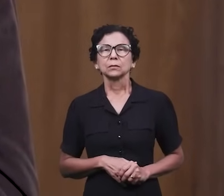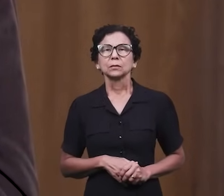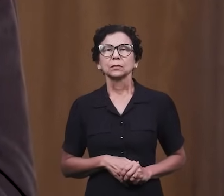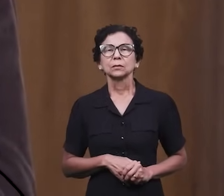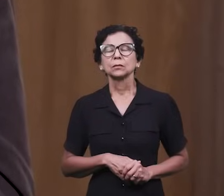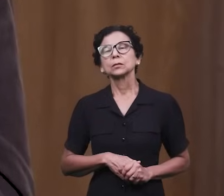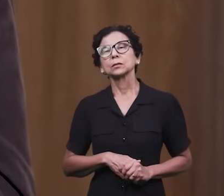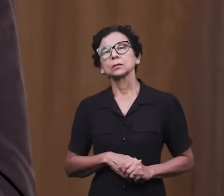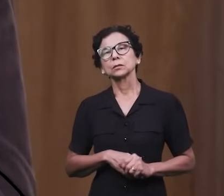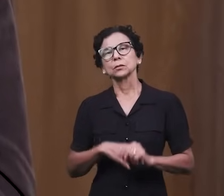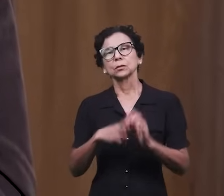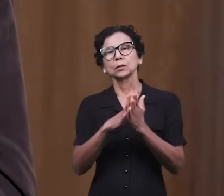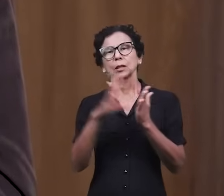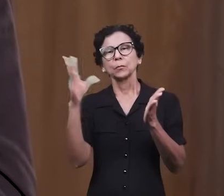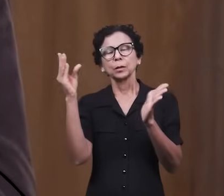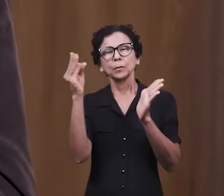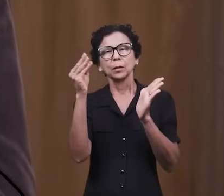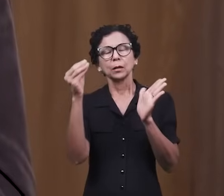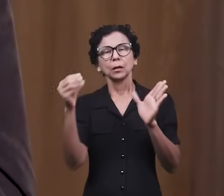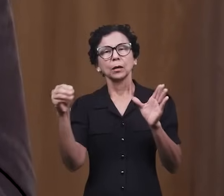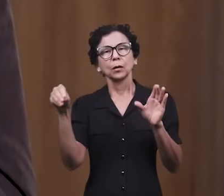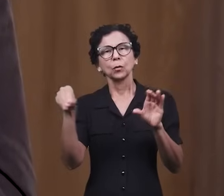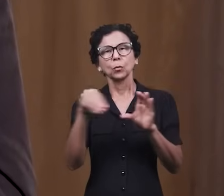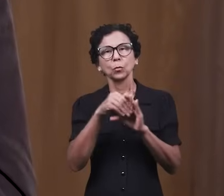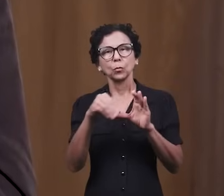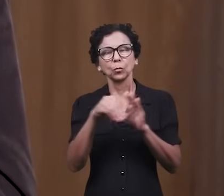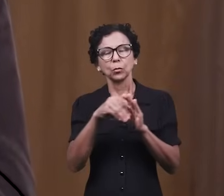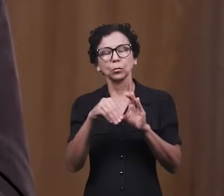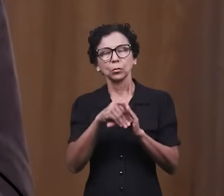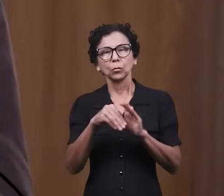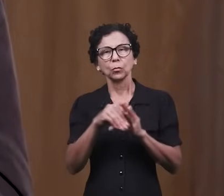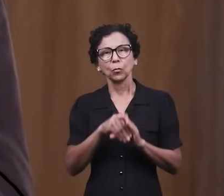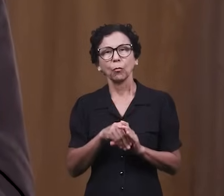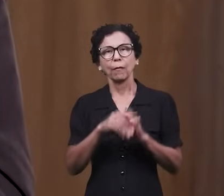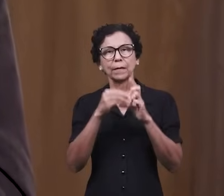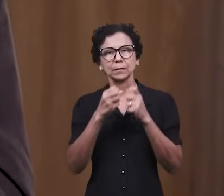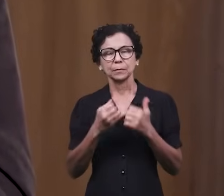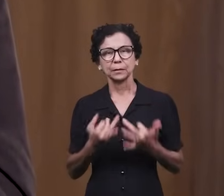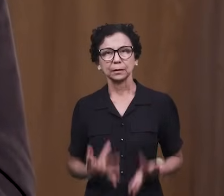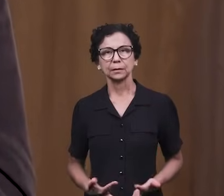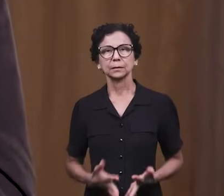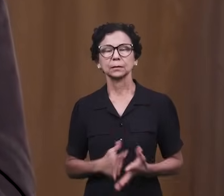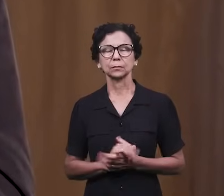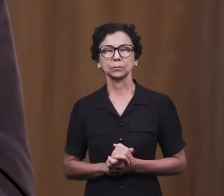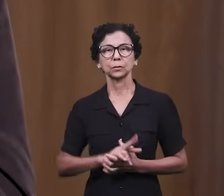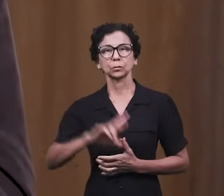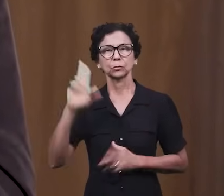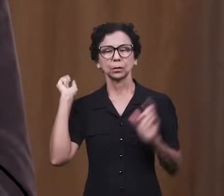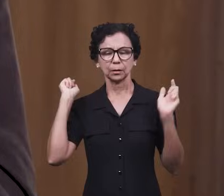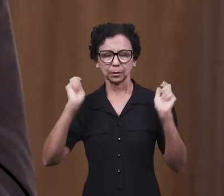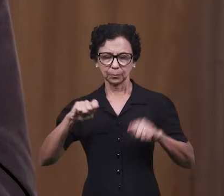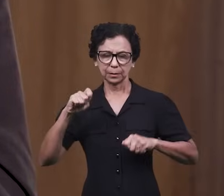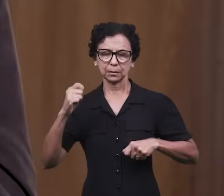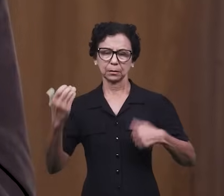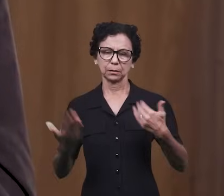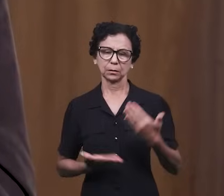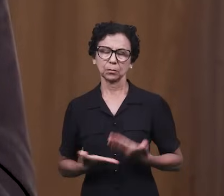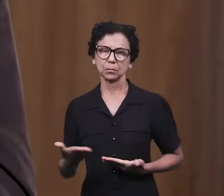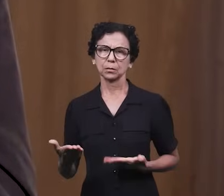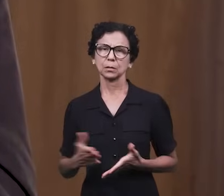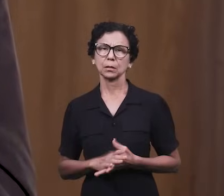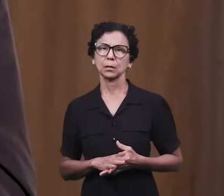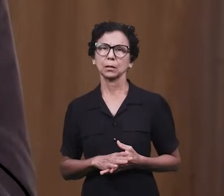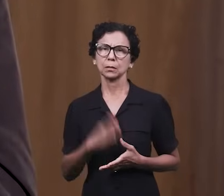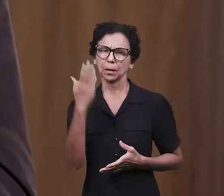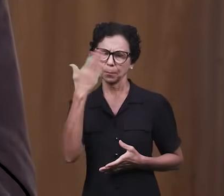seus servos, capacita os seus servos, permite a aprovação, mas dá vitória para nós